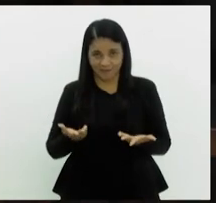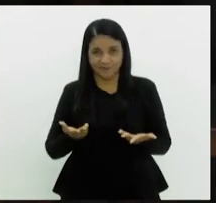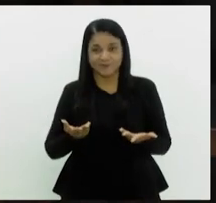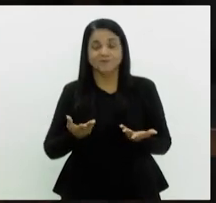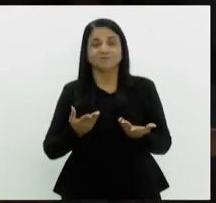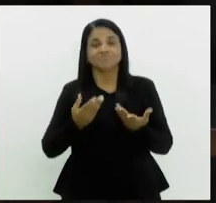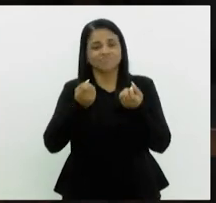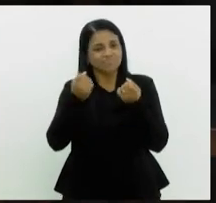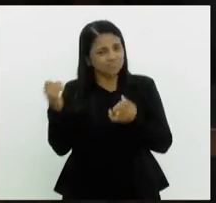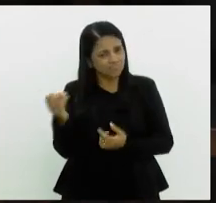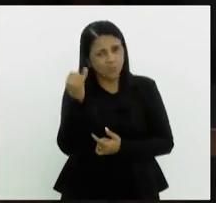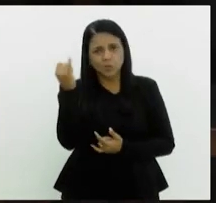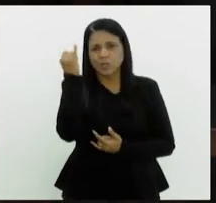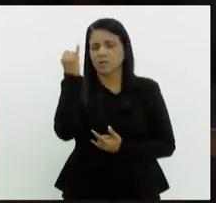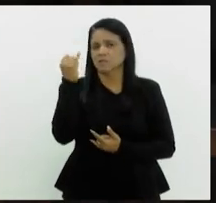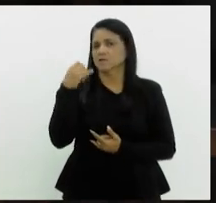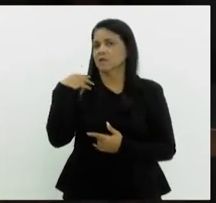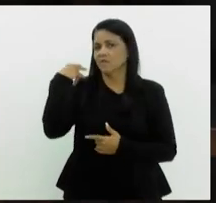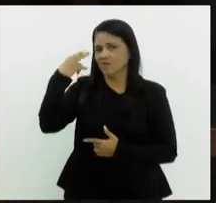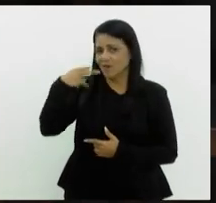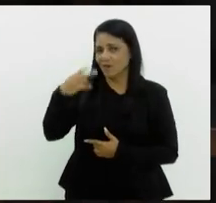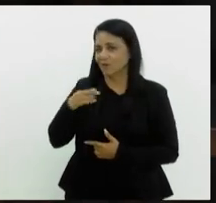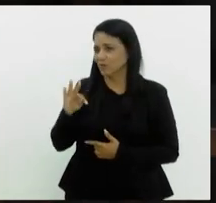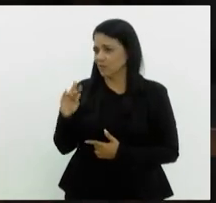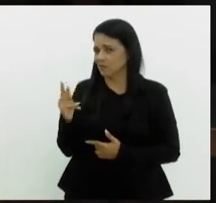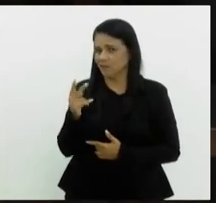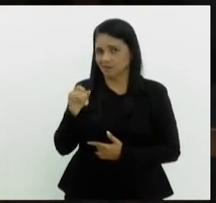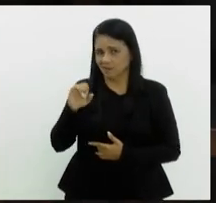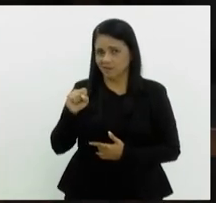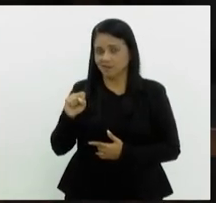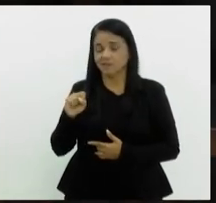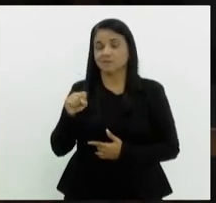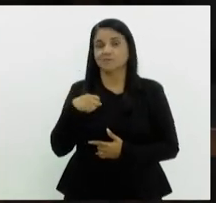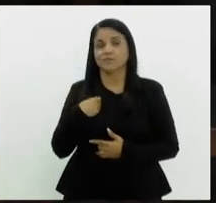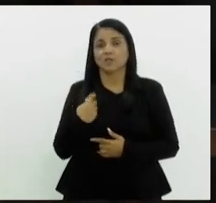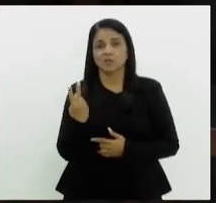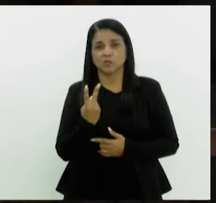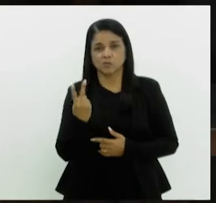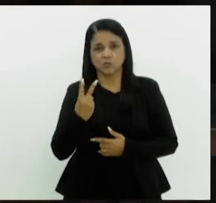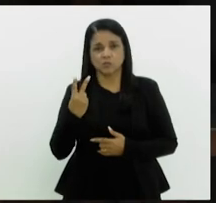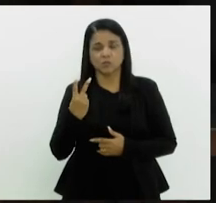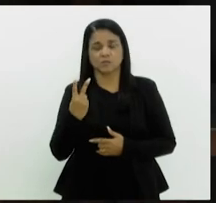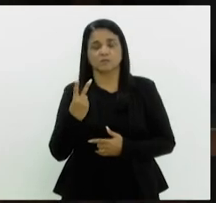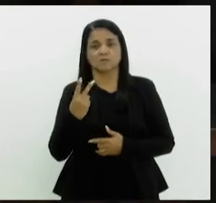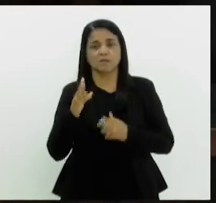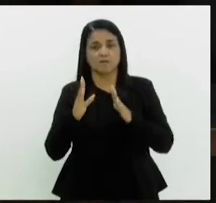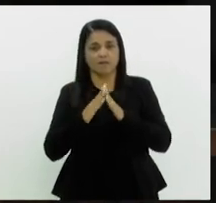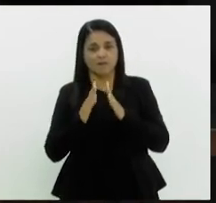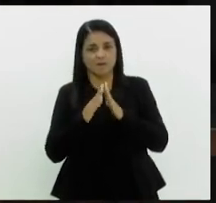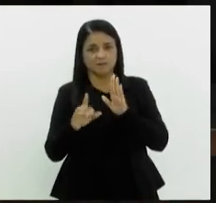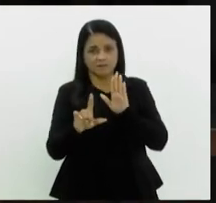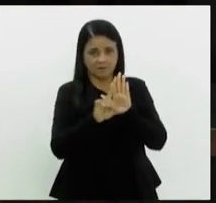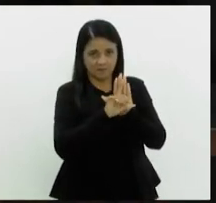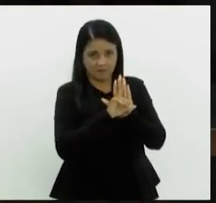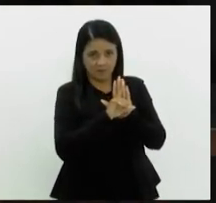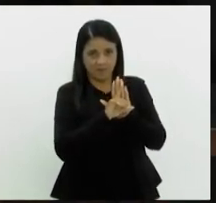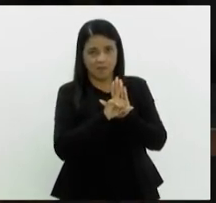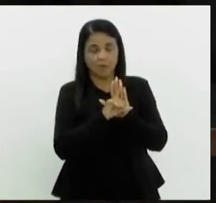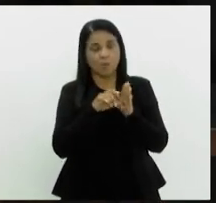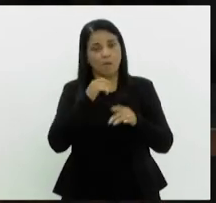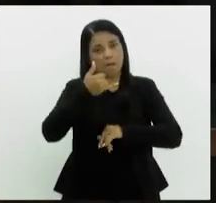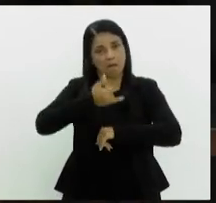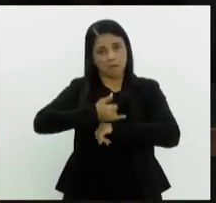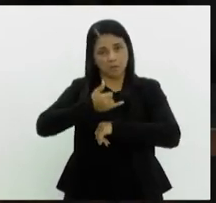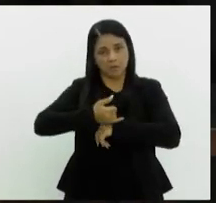Thaís, de trazer essas duas casas legislativas, uma da capital, da cidade do Rio de Janeiro,